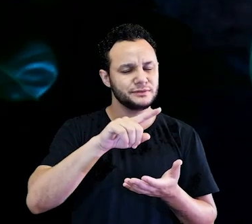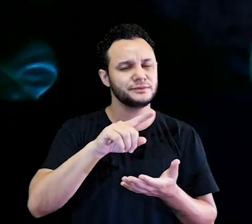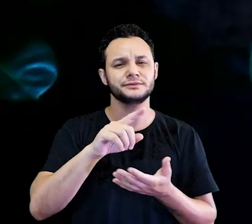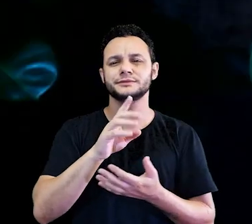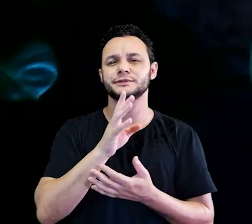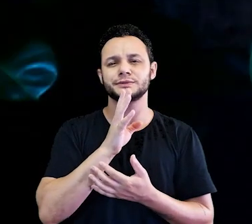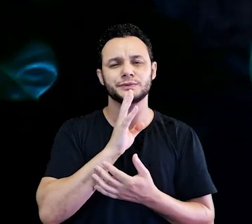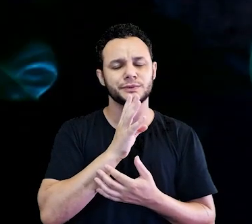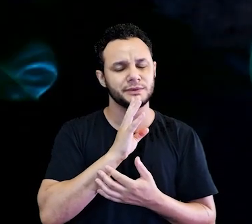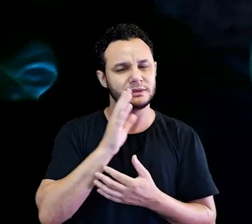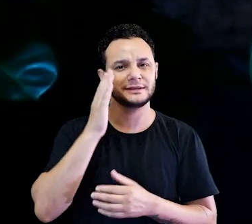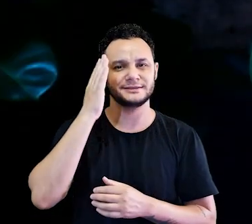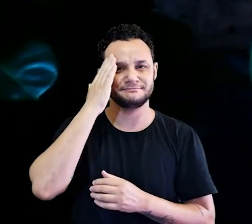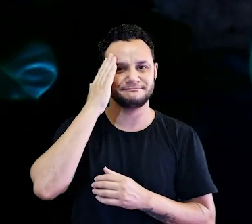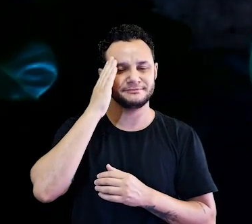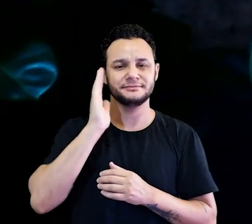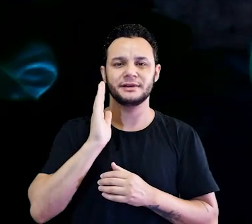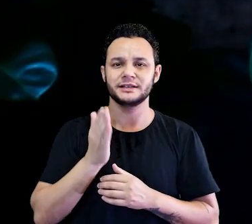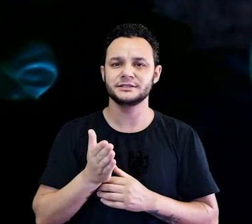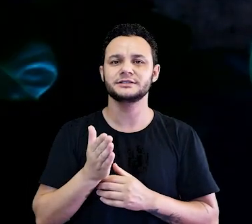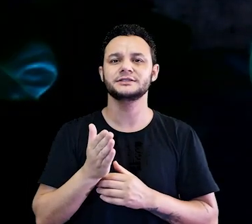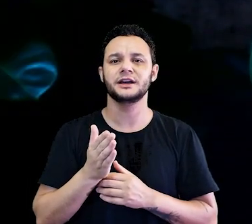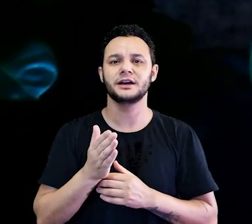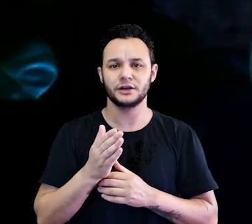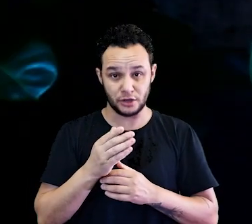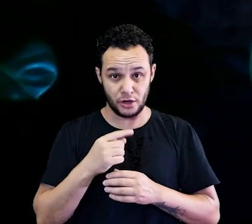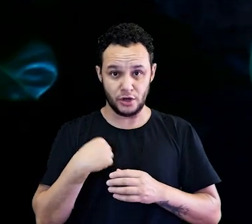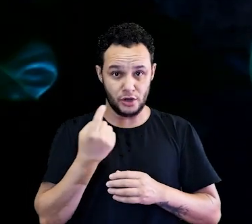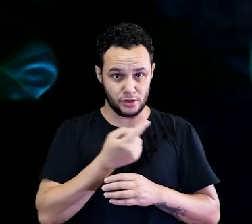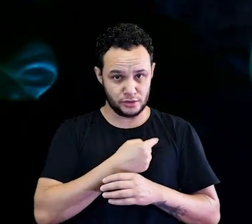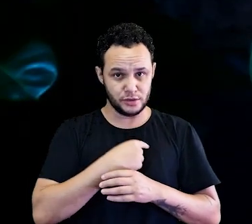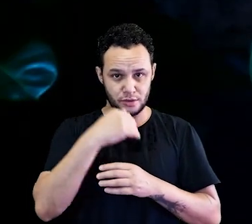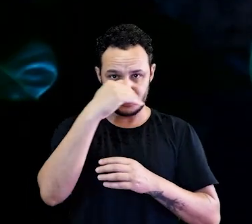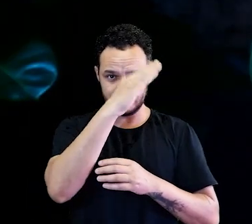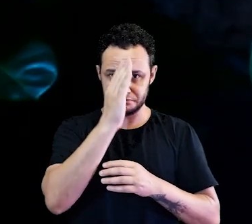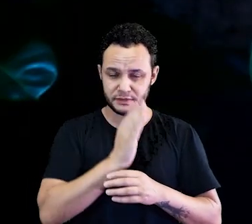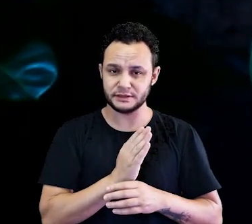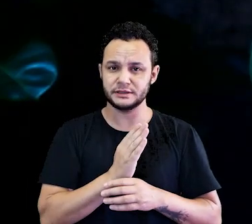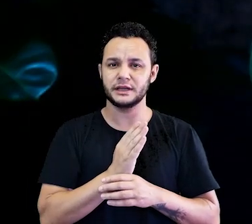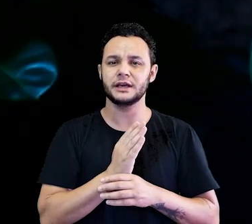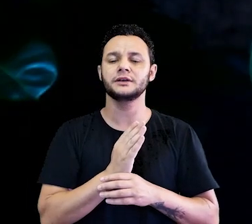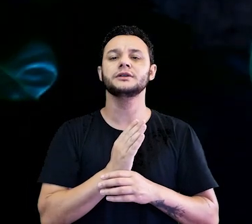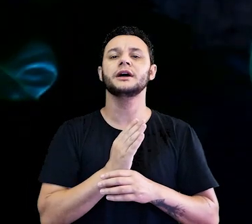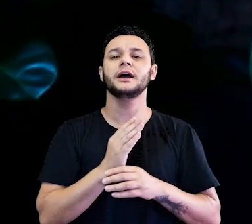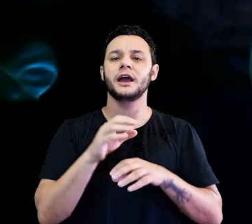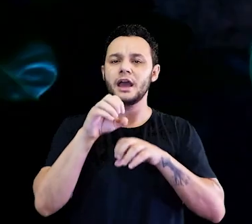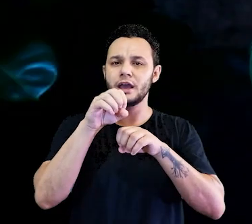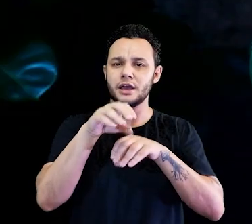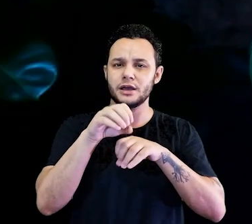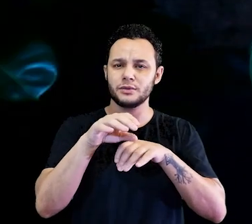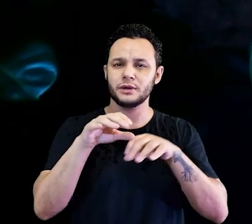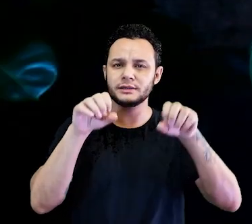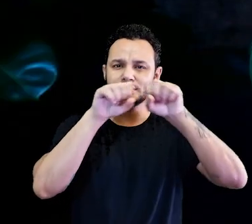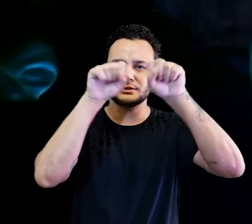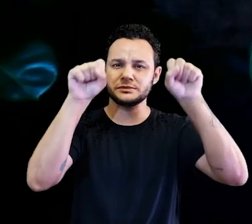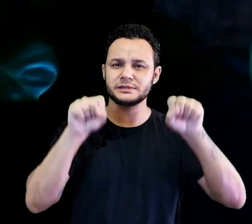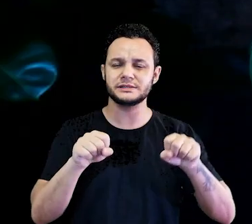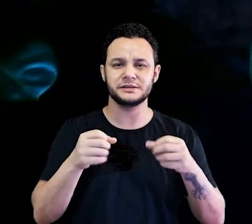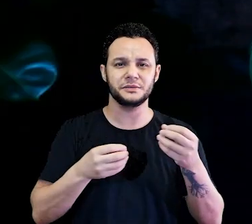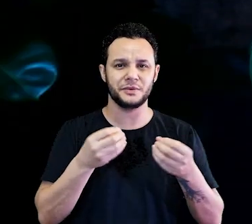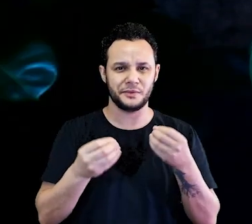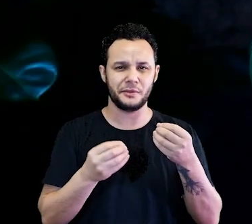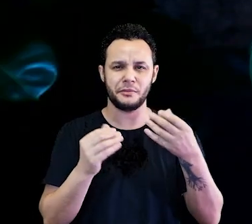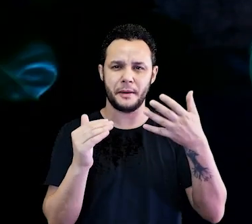Bom, como vocês já estão cansados de saber, né, a estrutura do nosso sistema educacional, né, é baseada